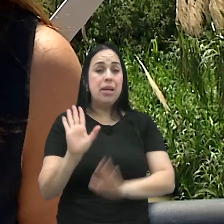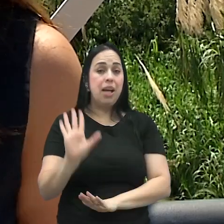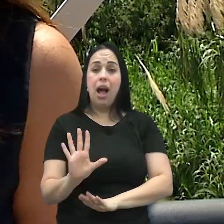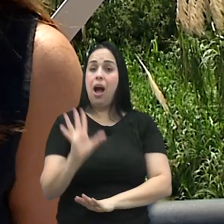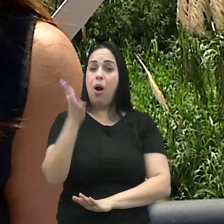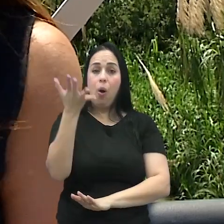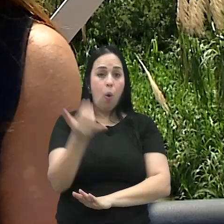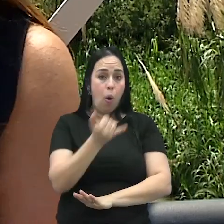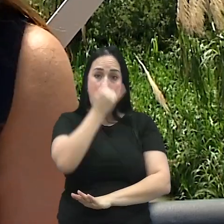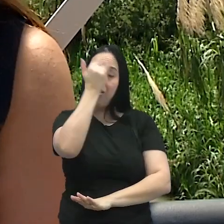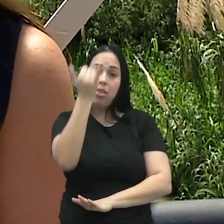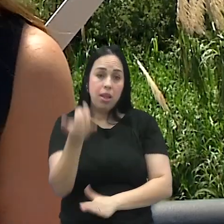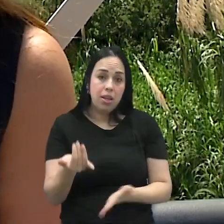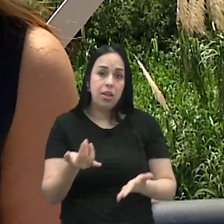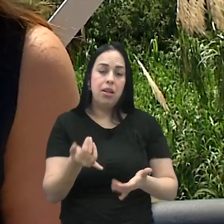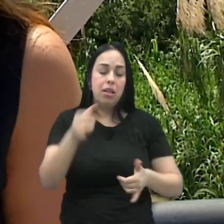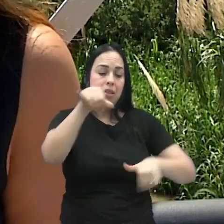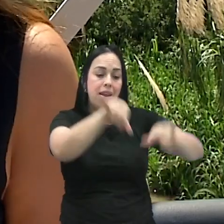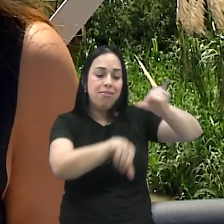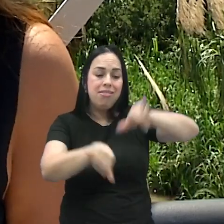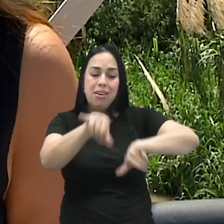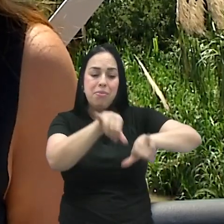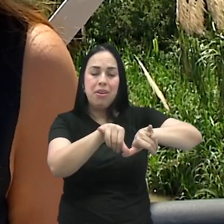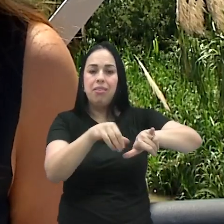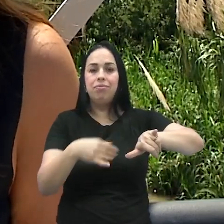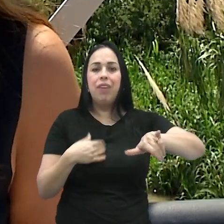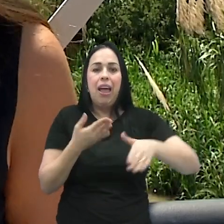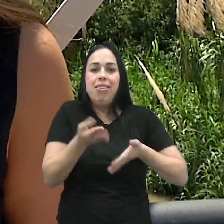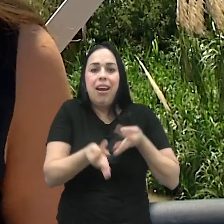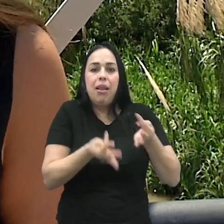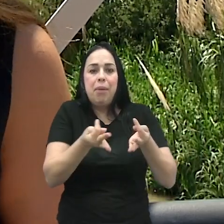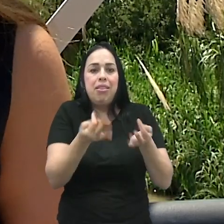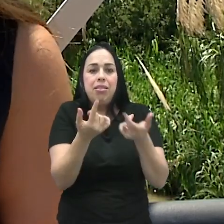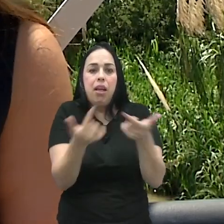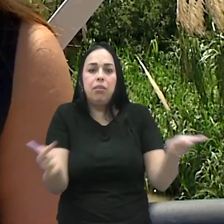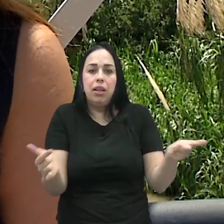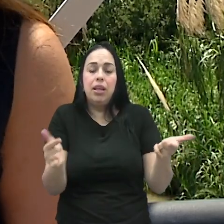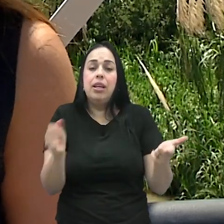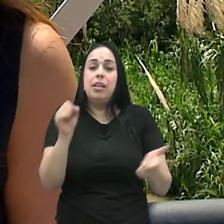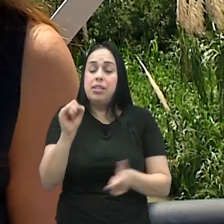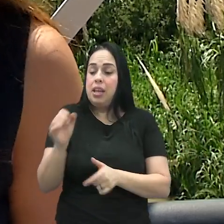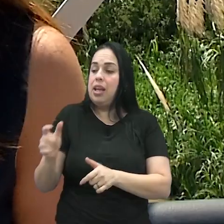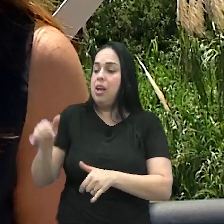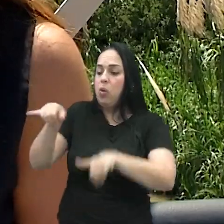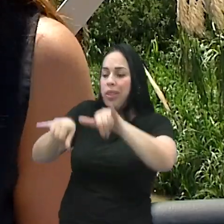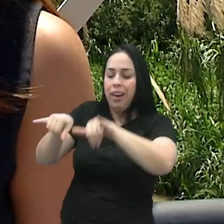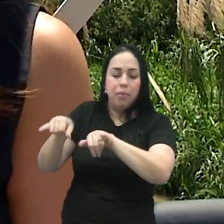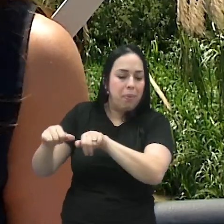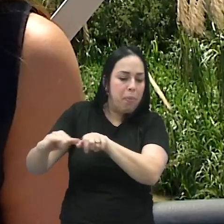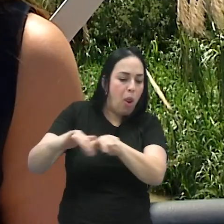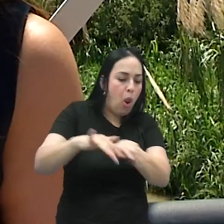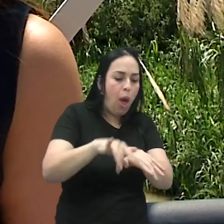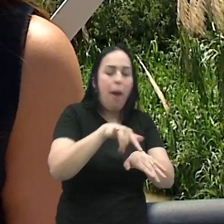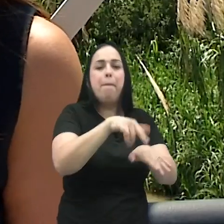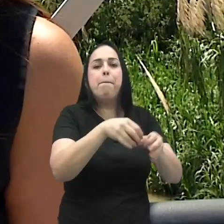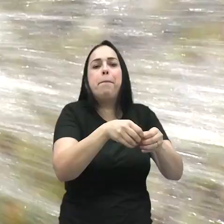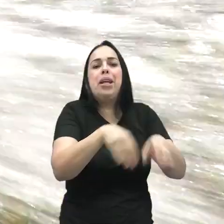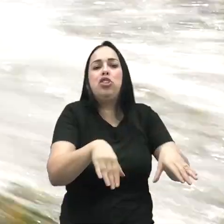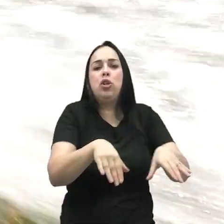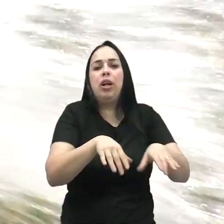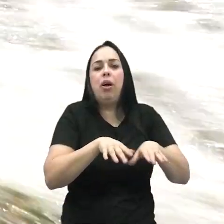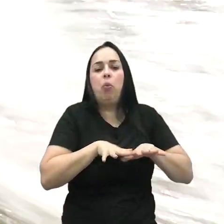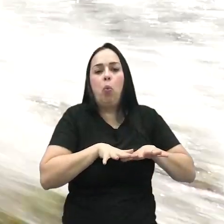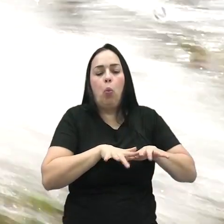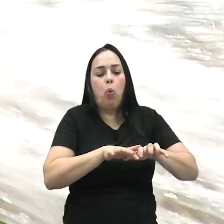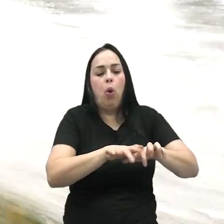nós, infelizmente, temos poluentes hoje que nós não sabemos como tratar. E se esses poluentes chegarem até essas águas, nós podemos comprometer o uso.